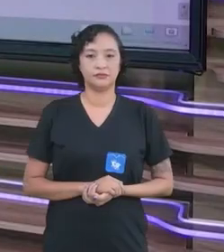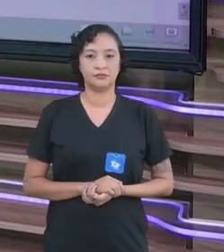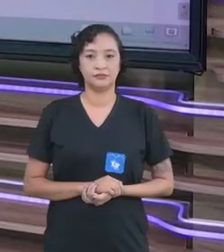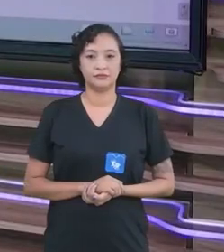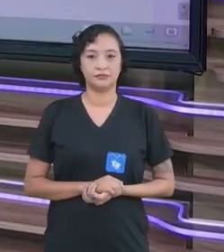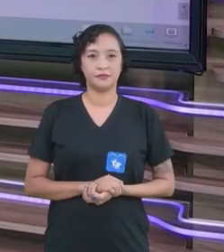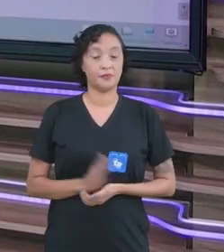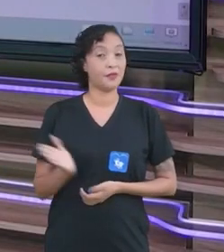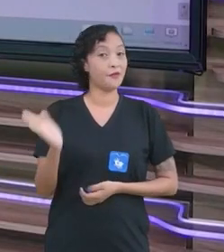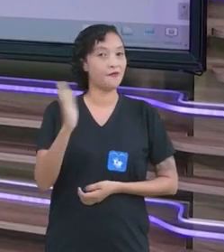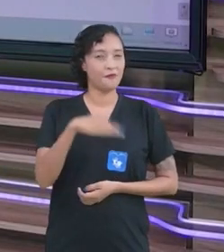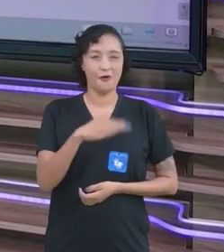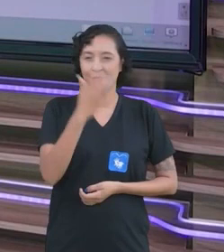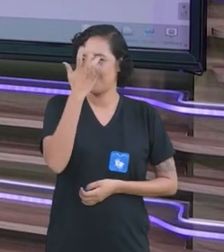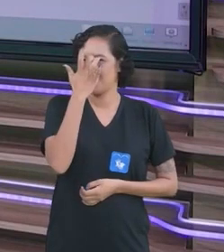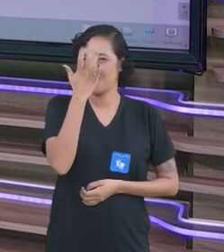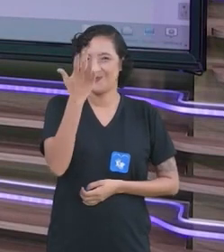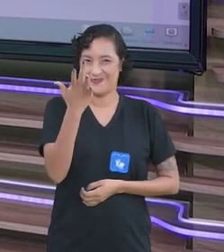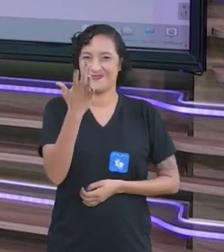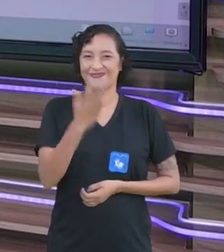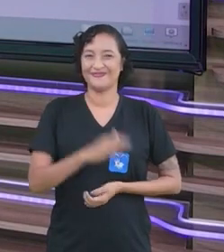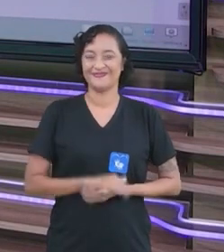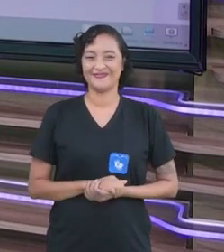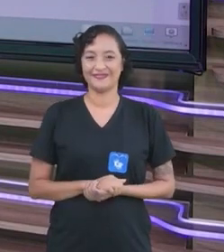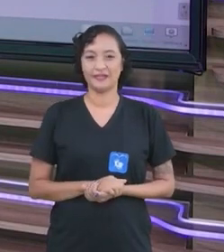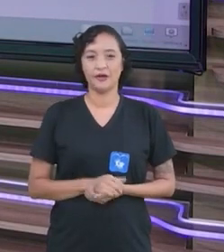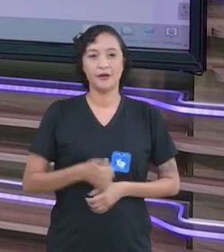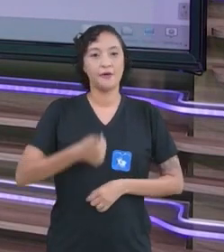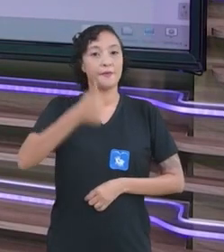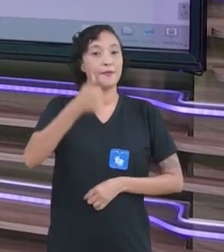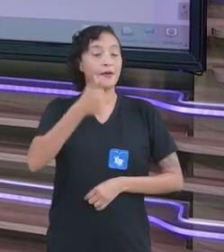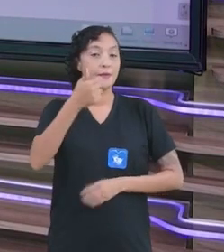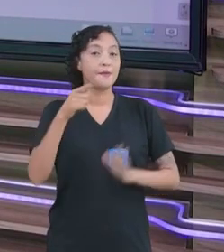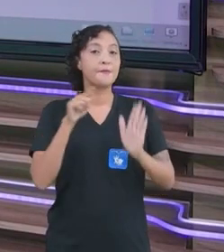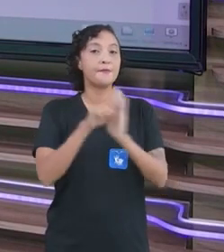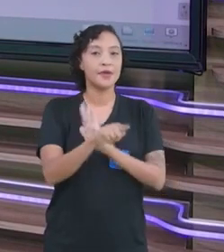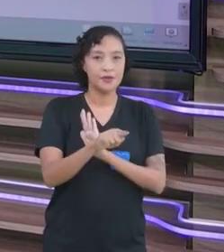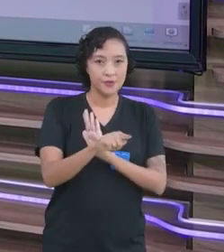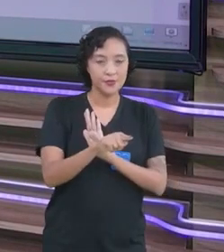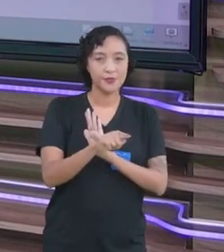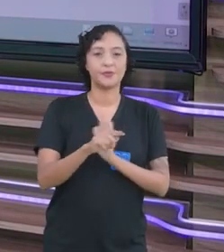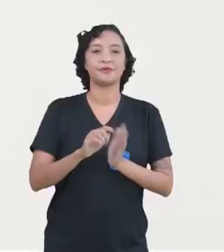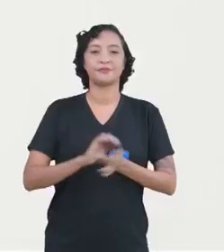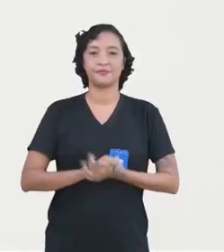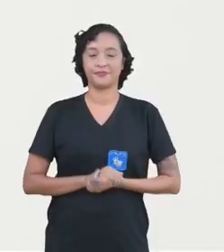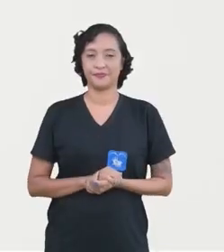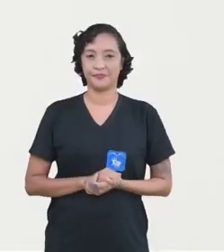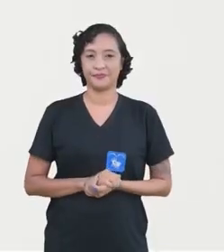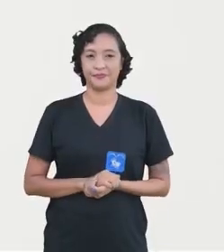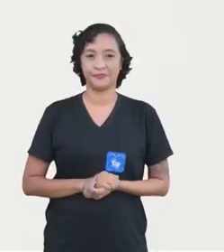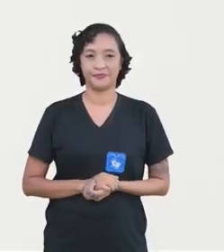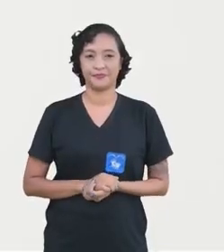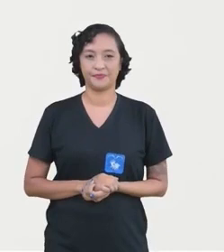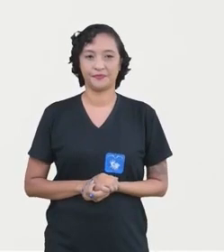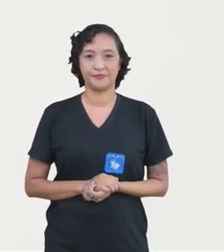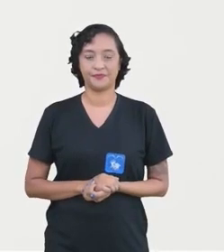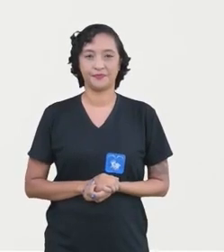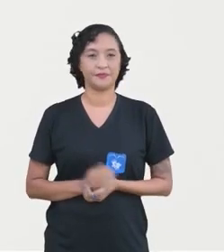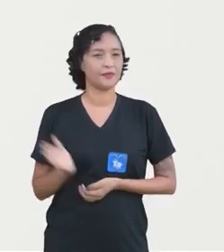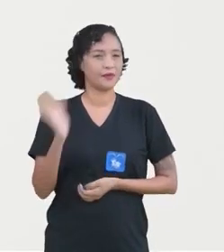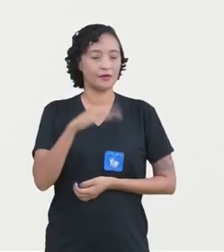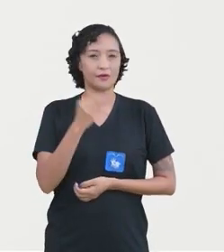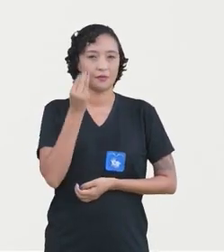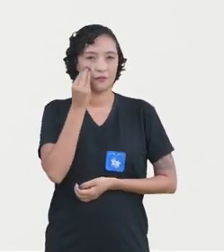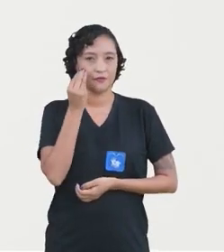Vamos lá? Ficou muito fácil, né? Primeira questão, que foi um desafio que eu trouxe para vocês. Vamos lá?